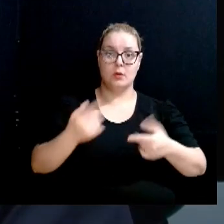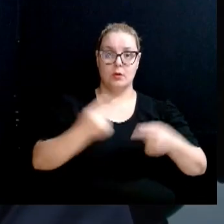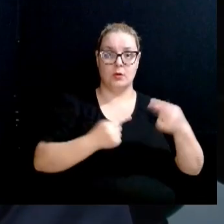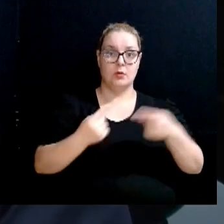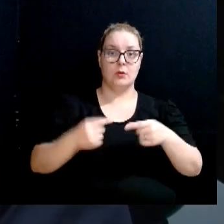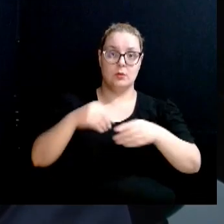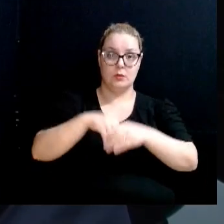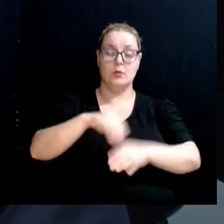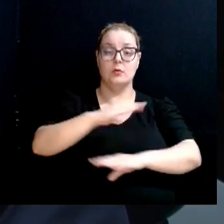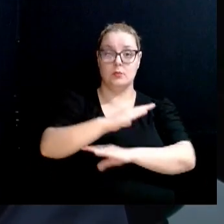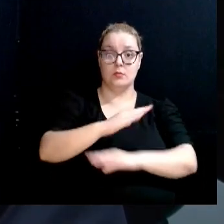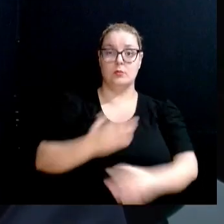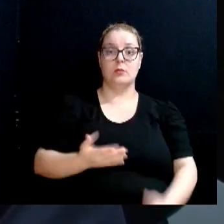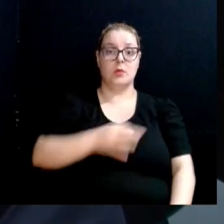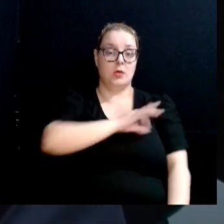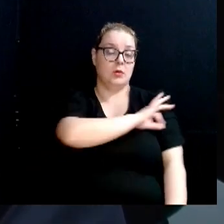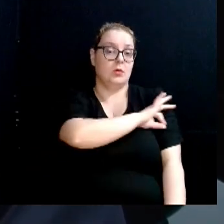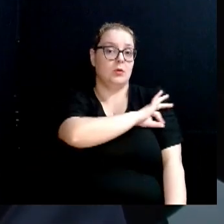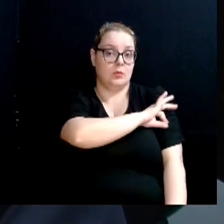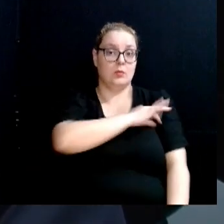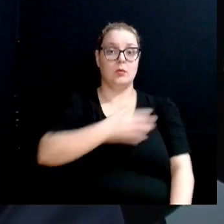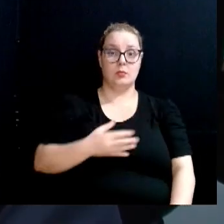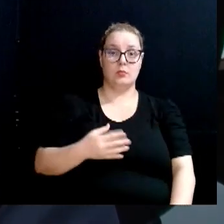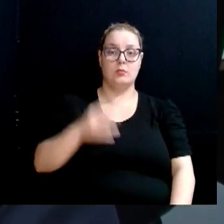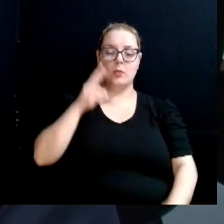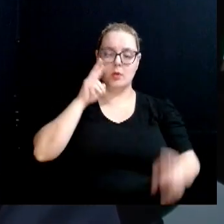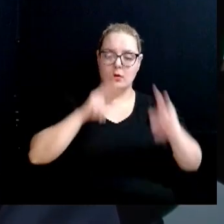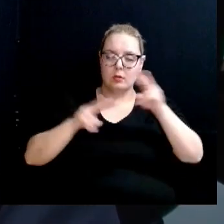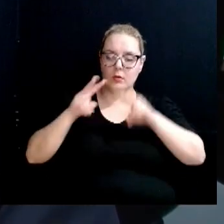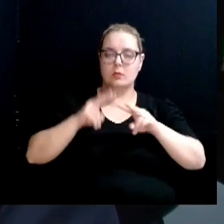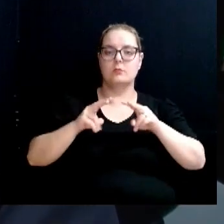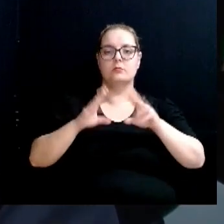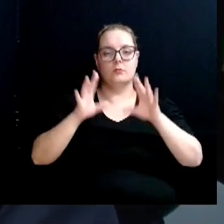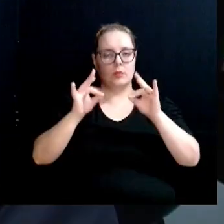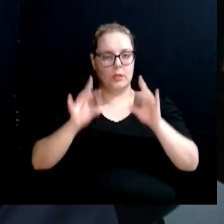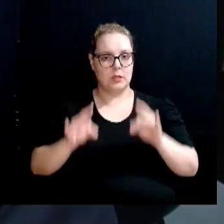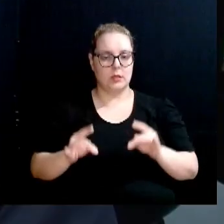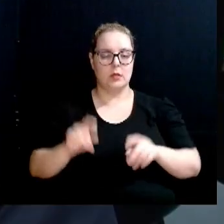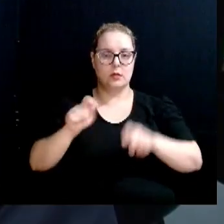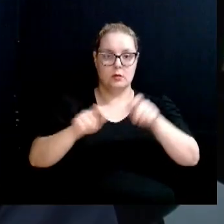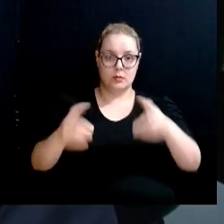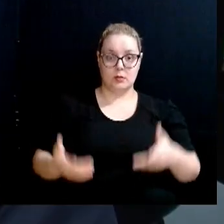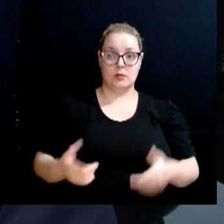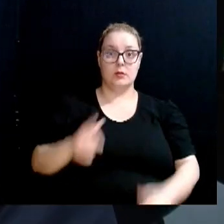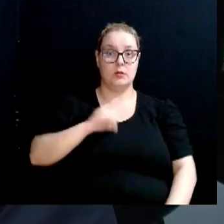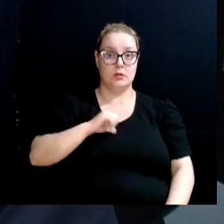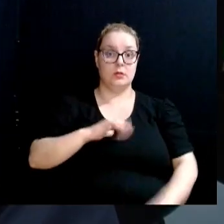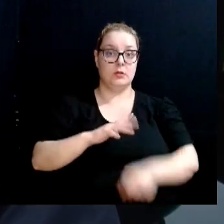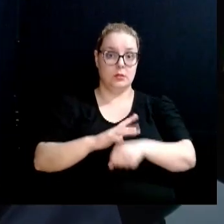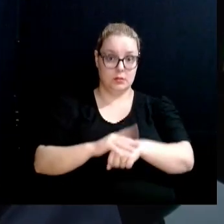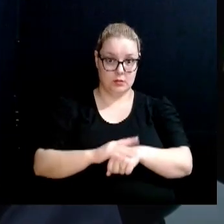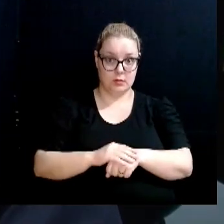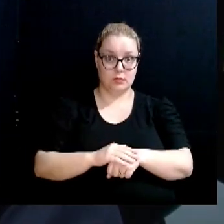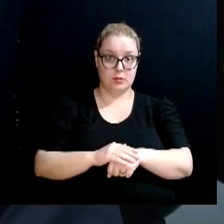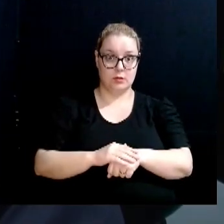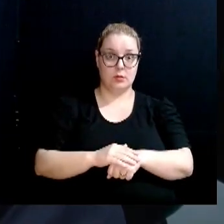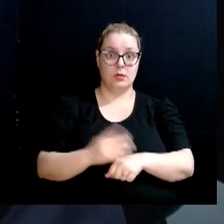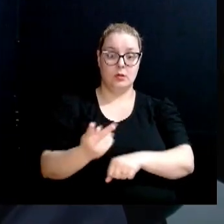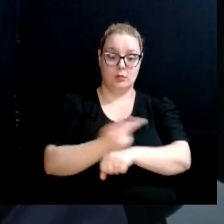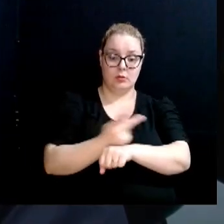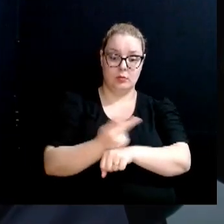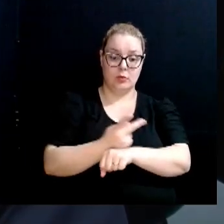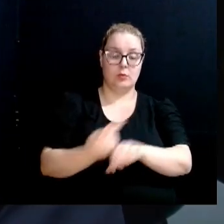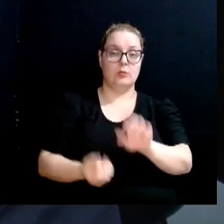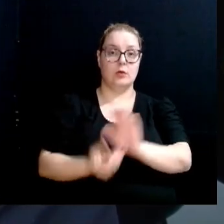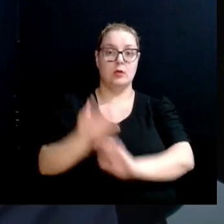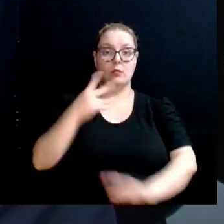a Prefeitura olhe com mais atenção essas pessoas que possuem essa doença, buscando aí criar políticas públicas,